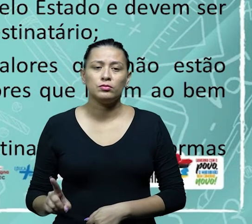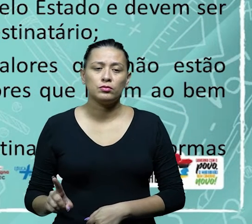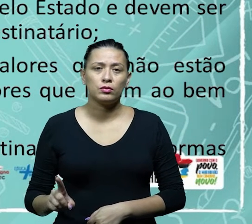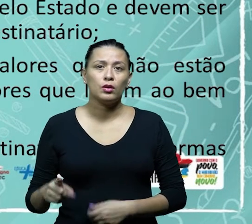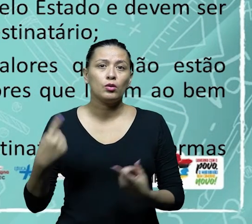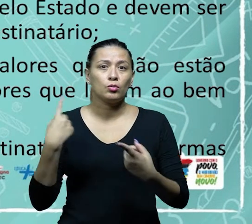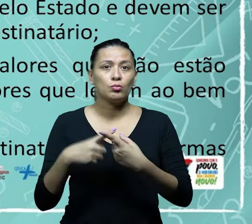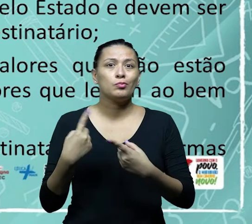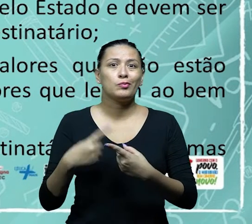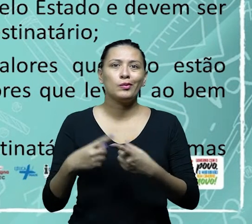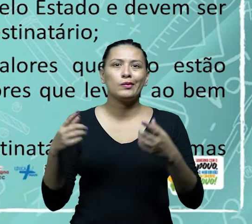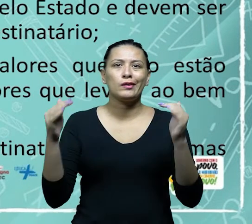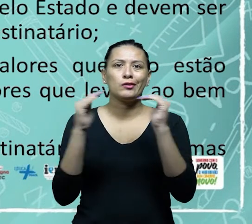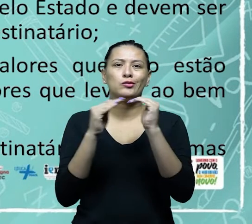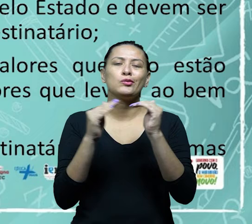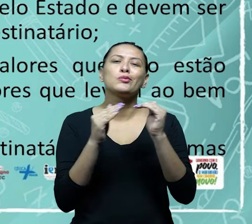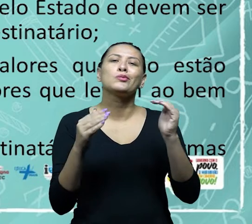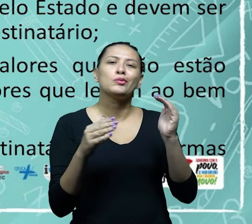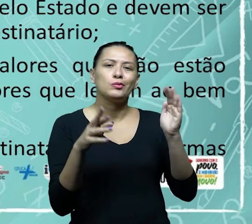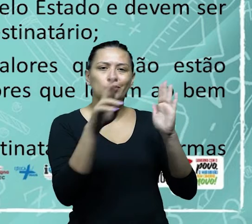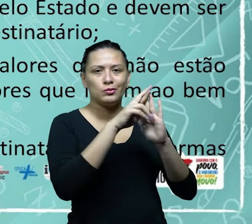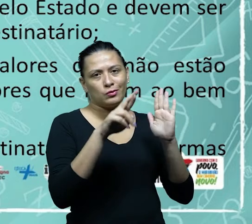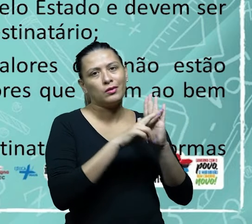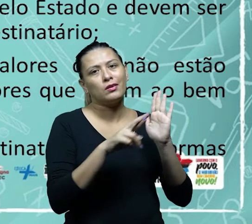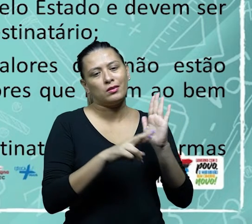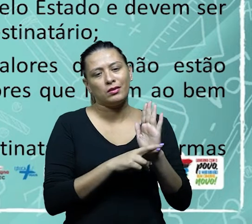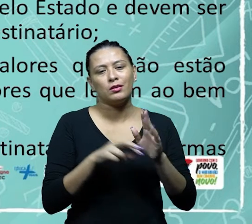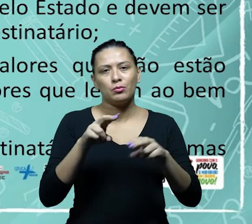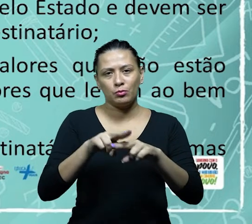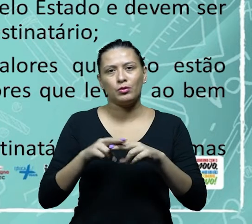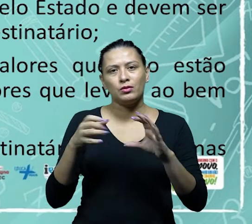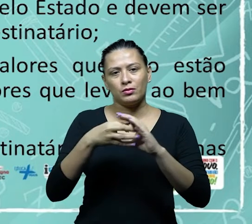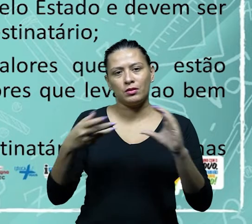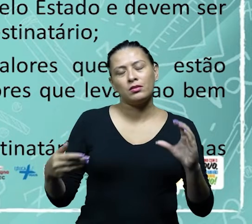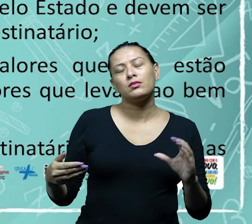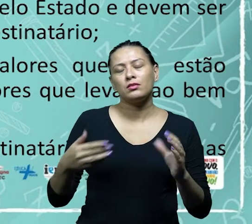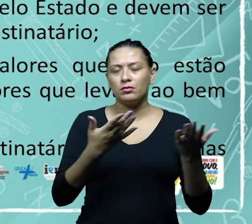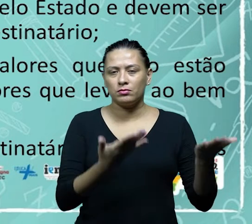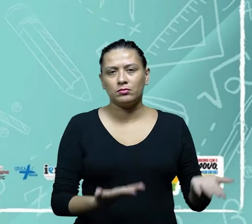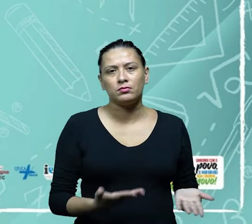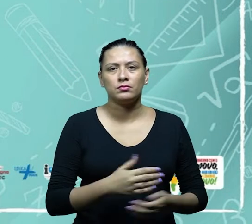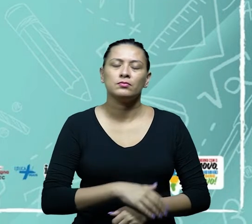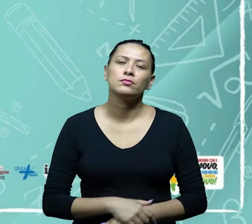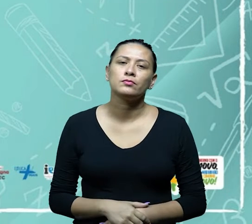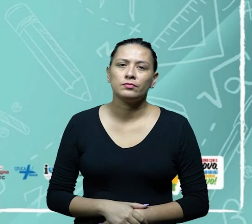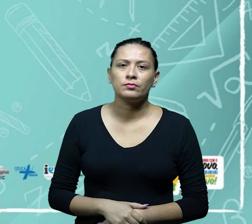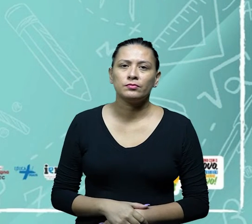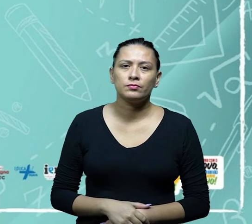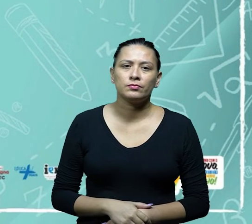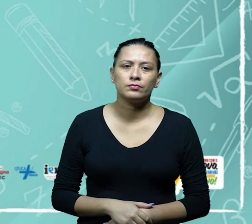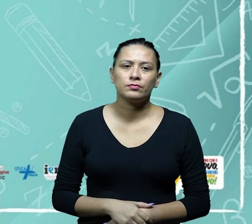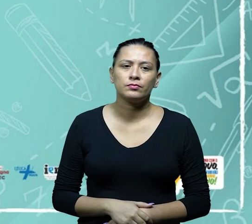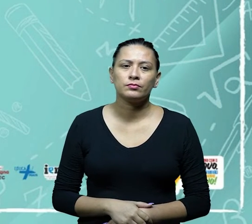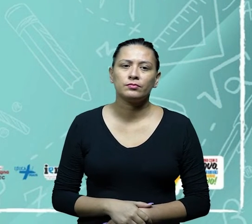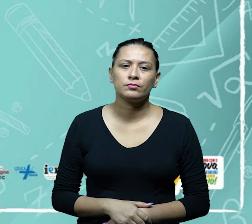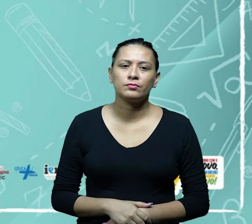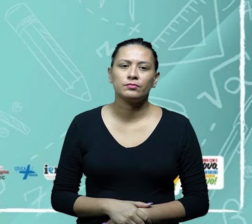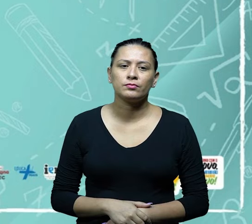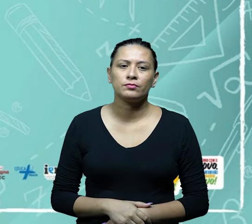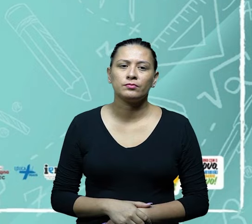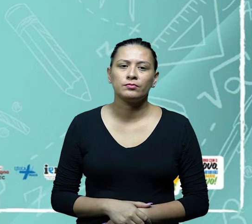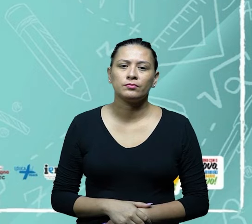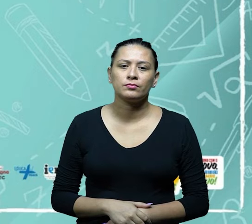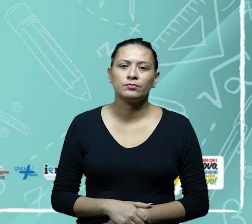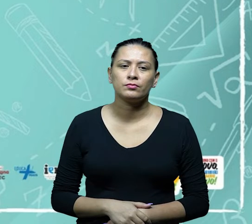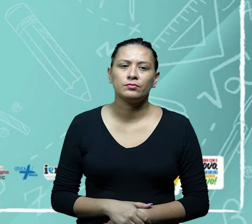E esse direito é atribuído justamente por uma Norma por isso a característica atributiva é bom como